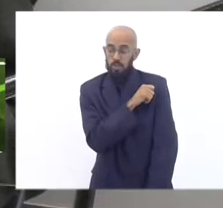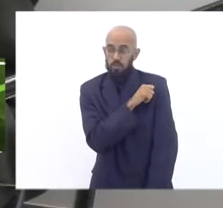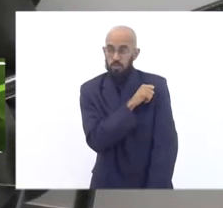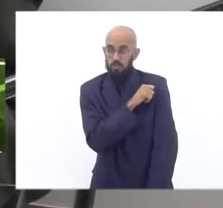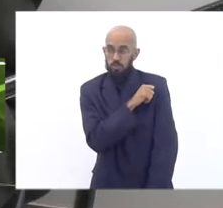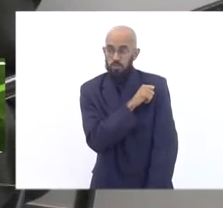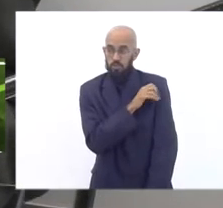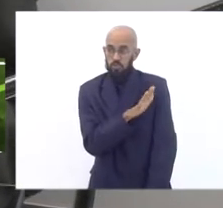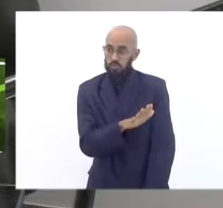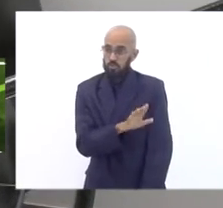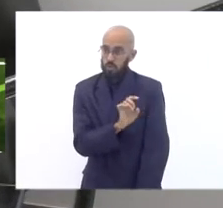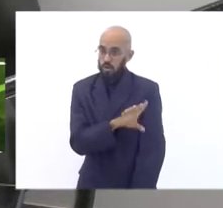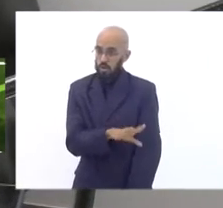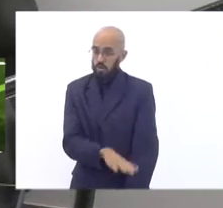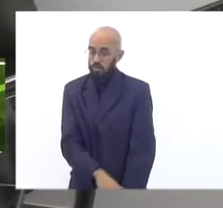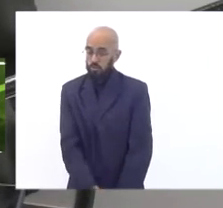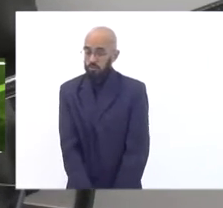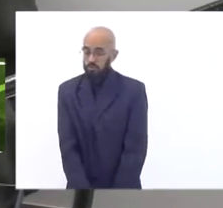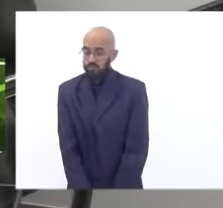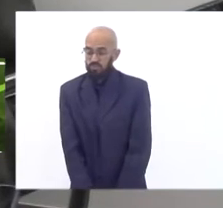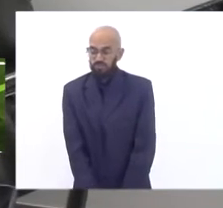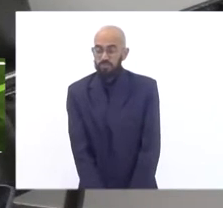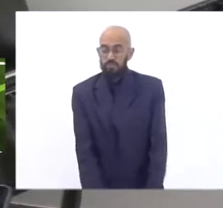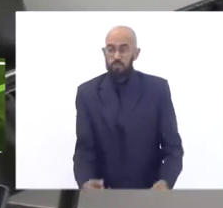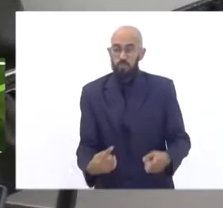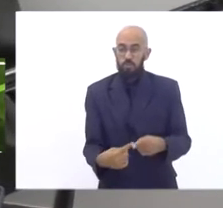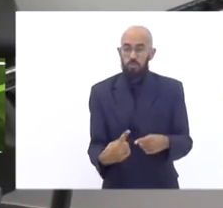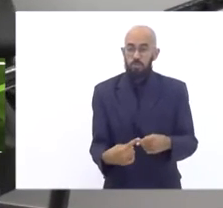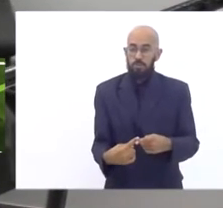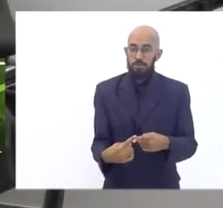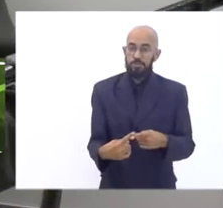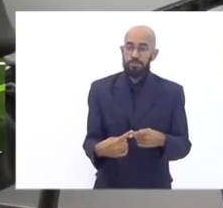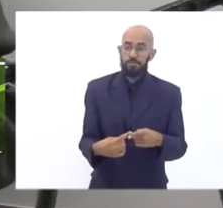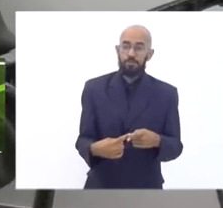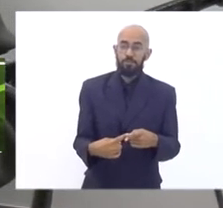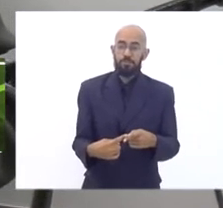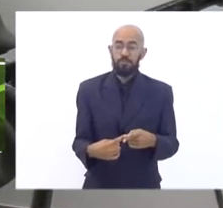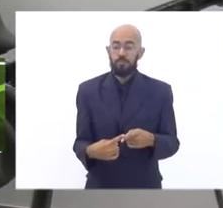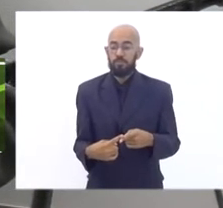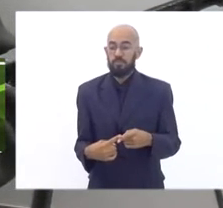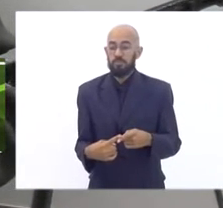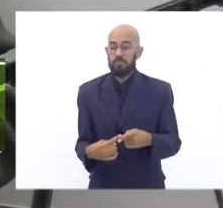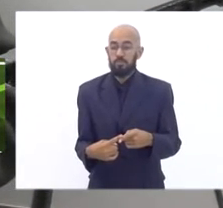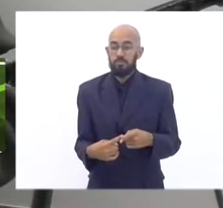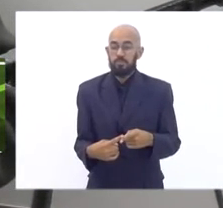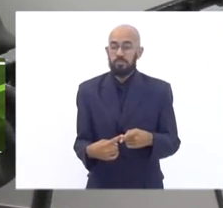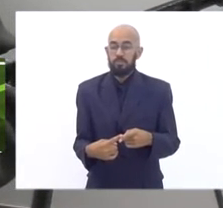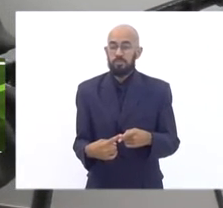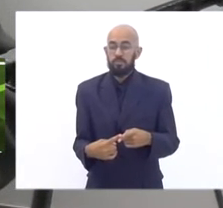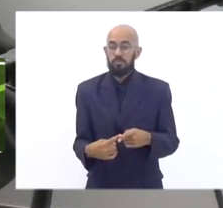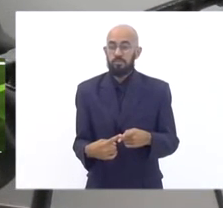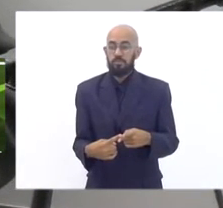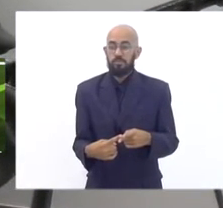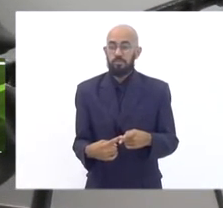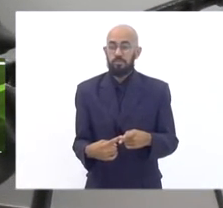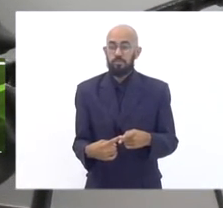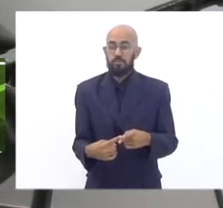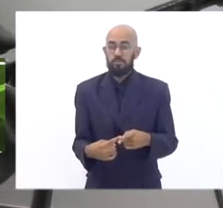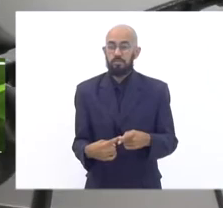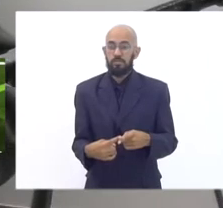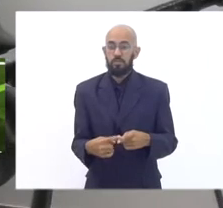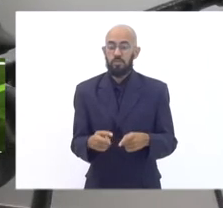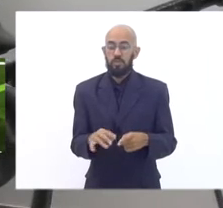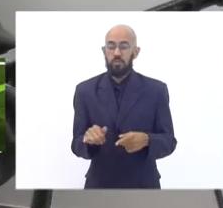eles foram auditados. Porque o que vai se constituir